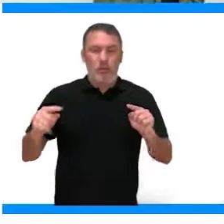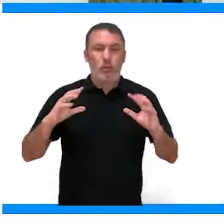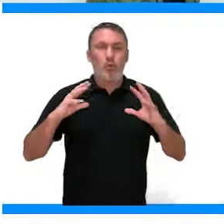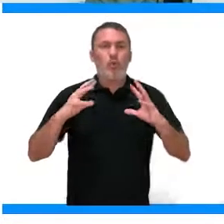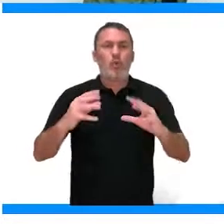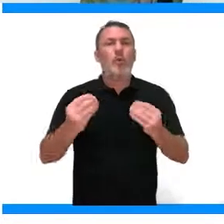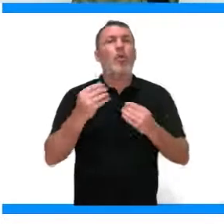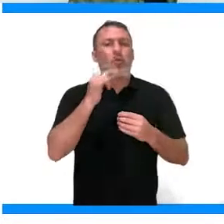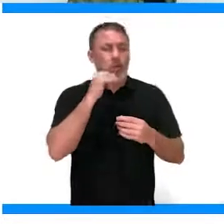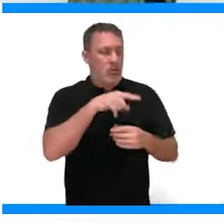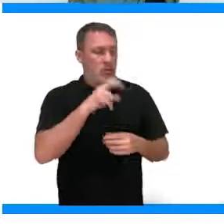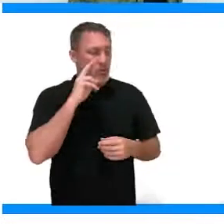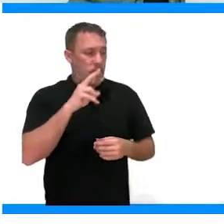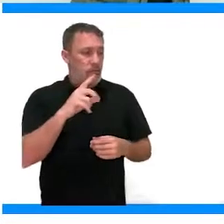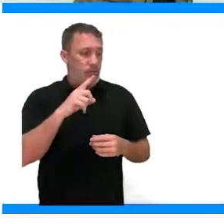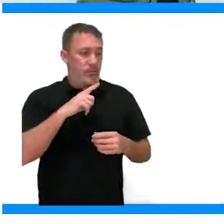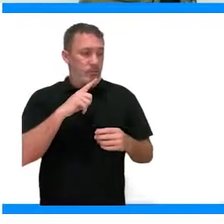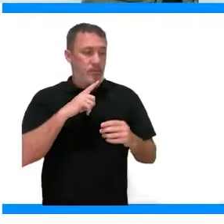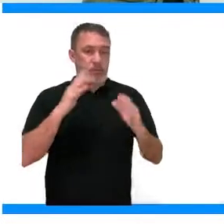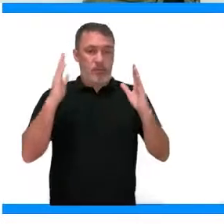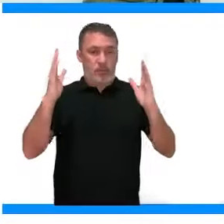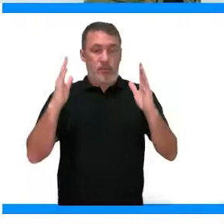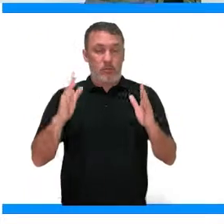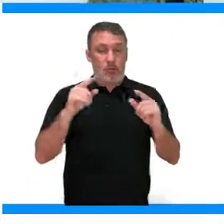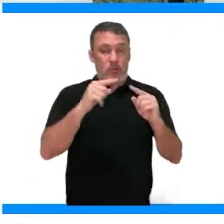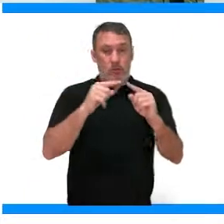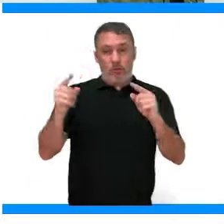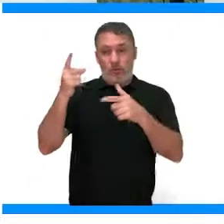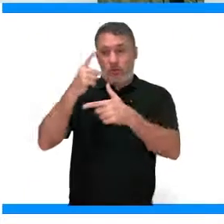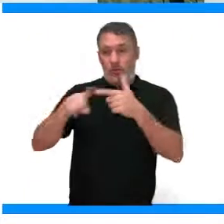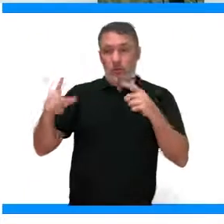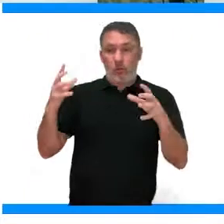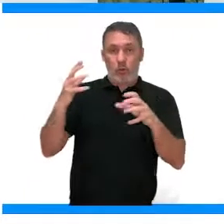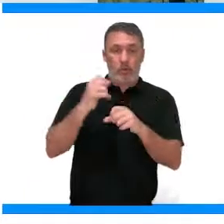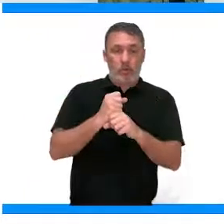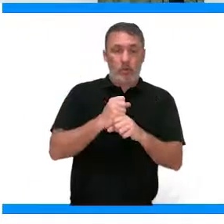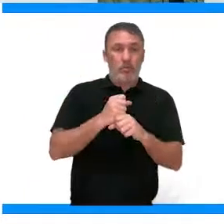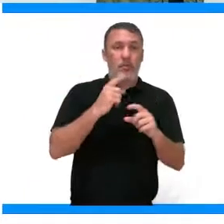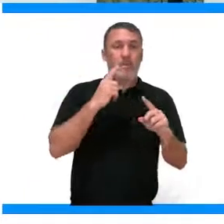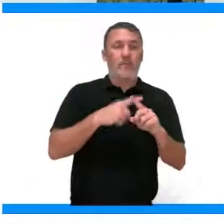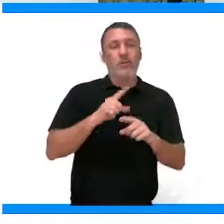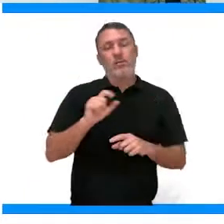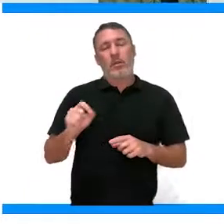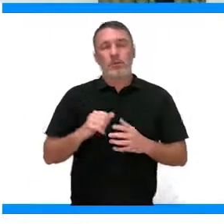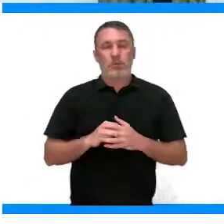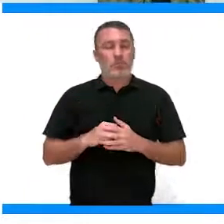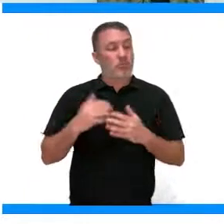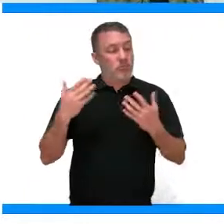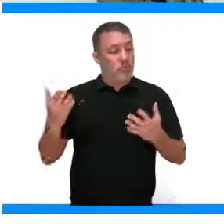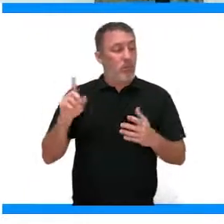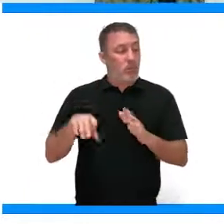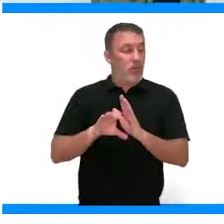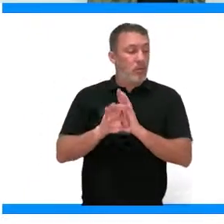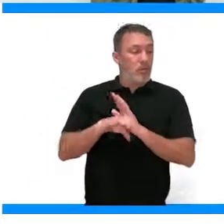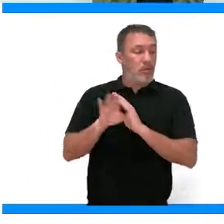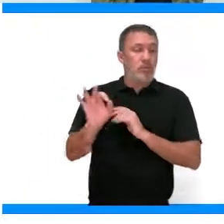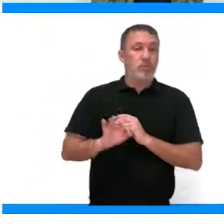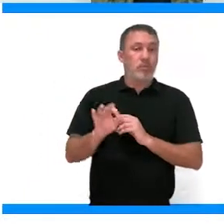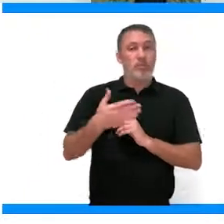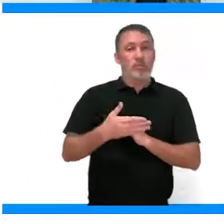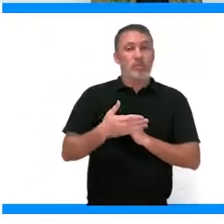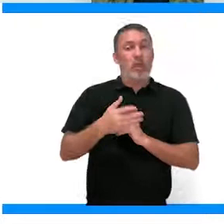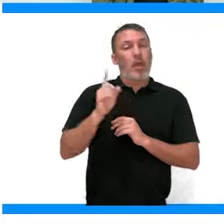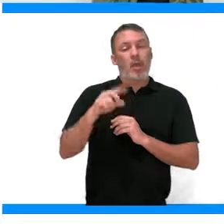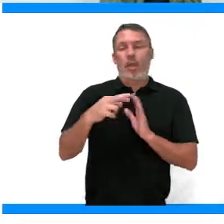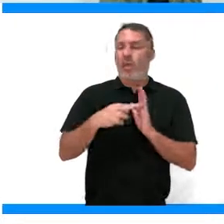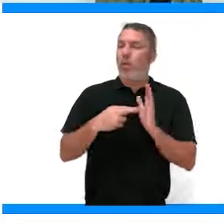Como? Assim. Pega a parte, divide pelo total, multiplica por 100. Tá aí o conceito de